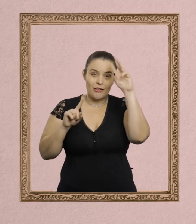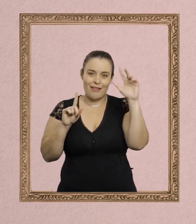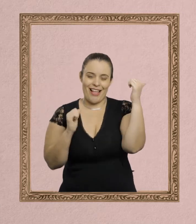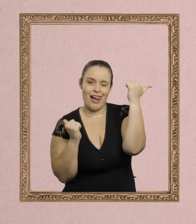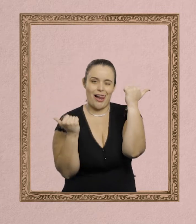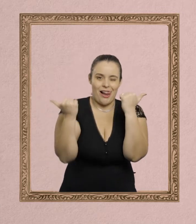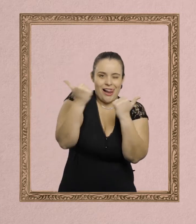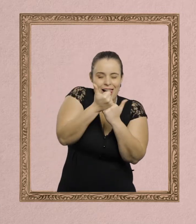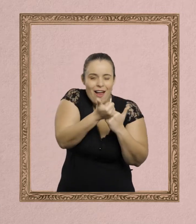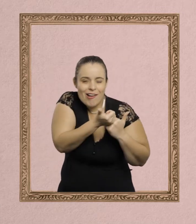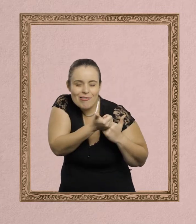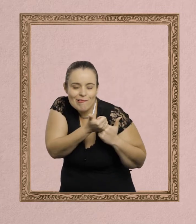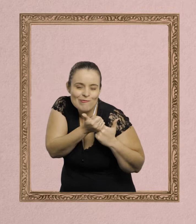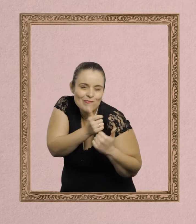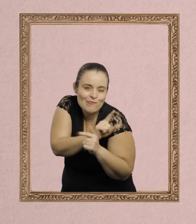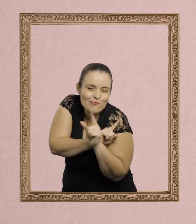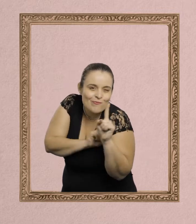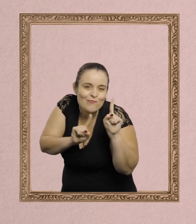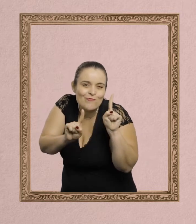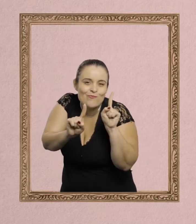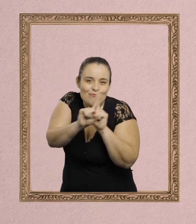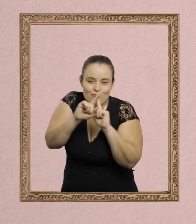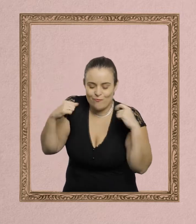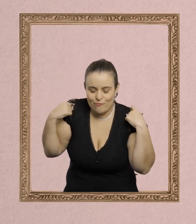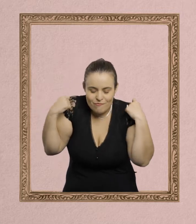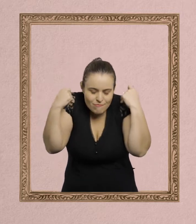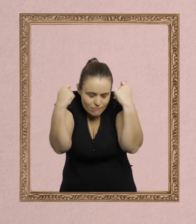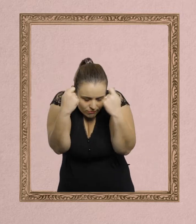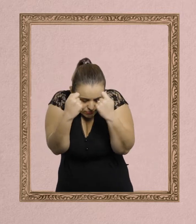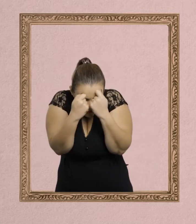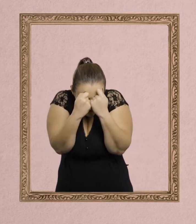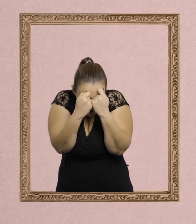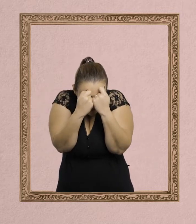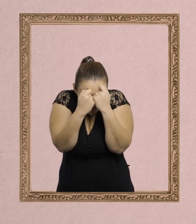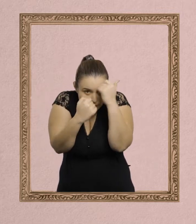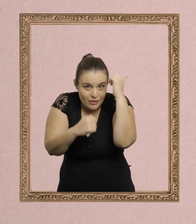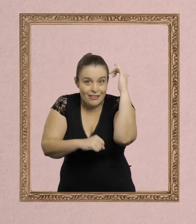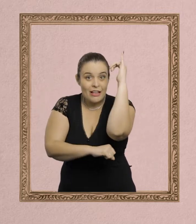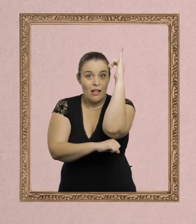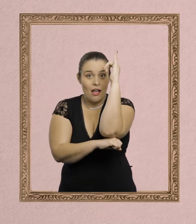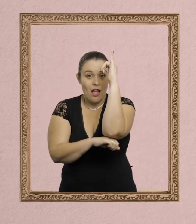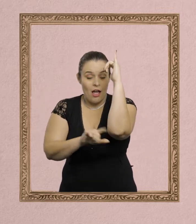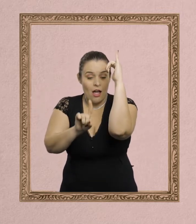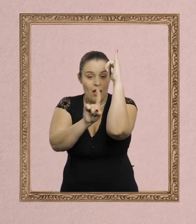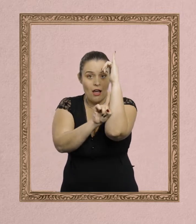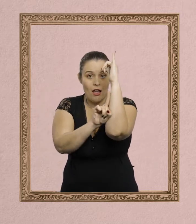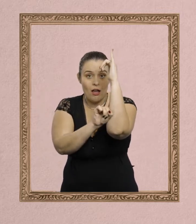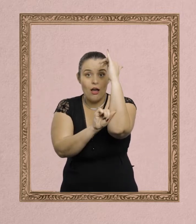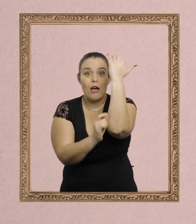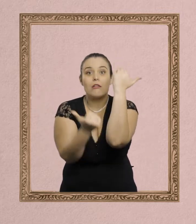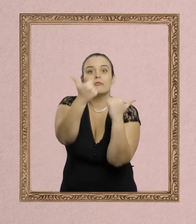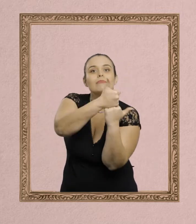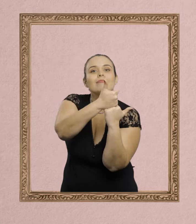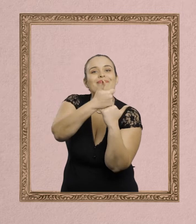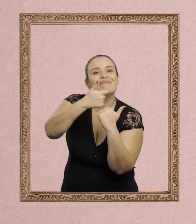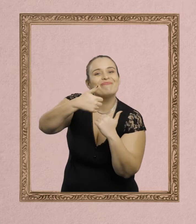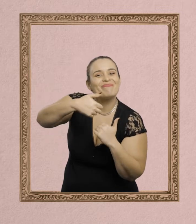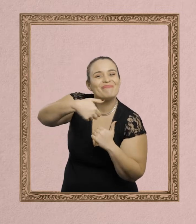na capa de Wendy para fingir que era ela. Ele ficou parado no mastro, no lugar que ela